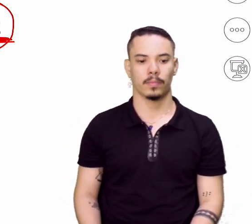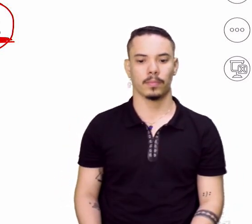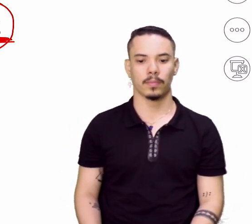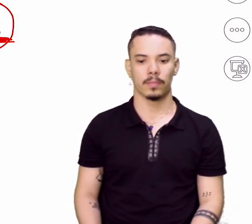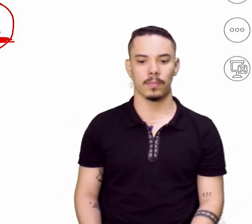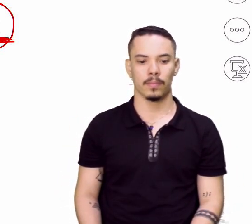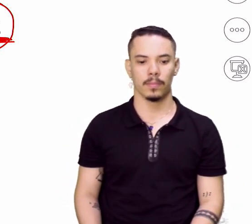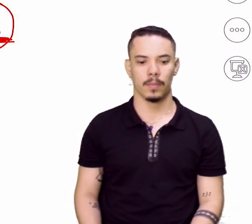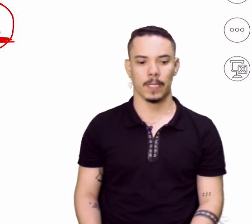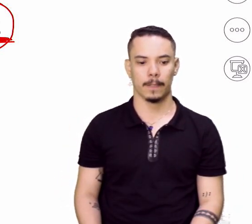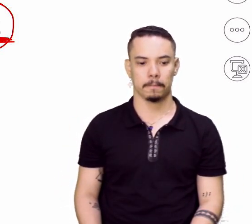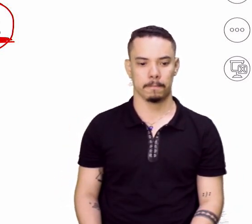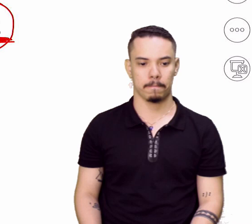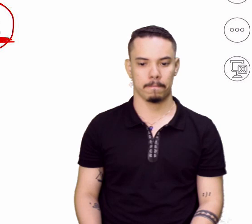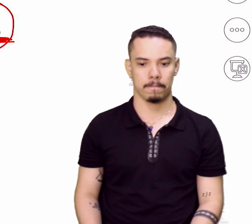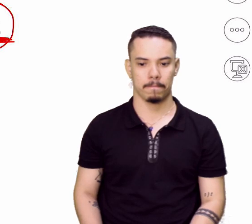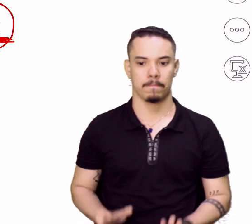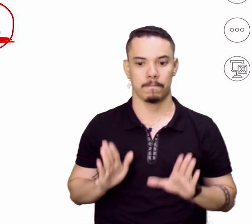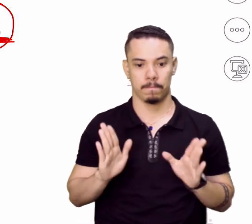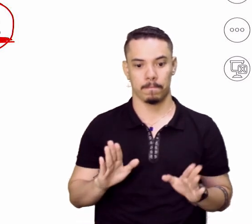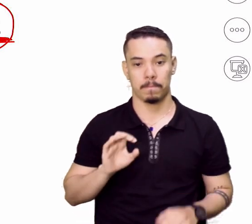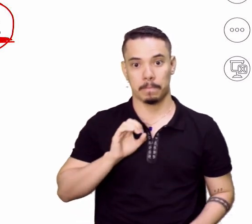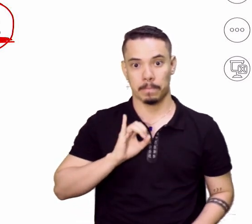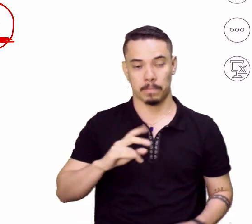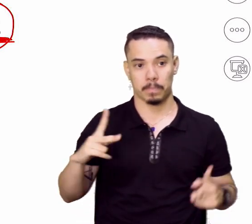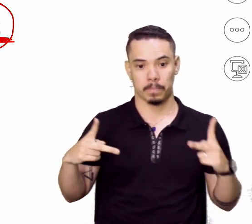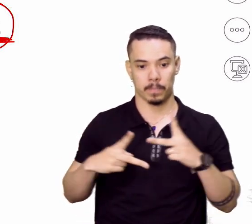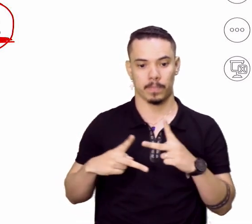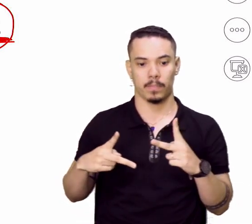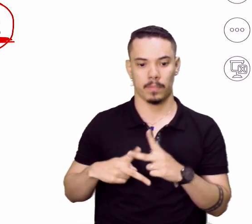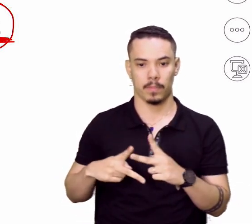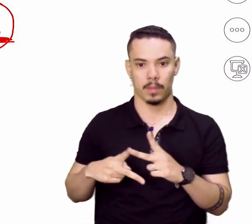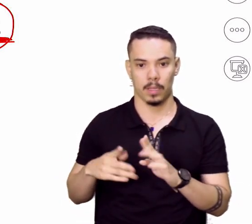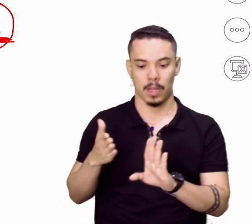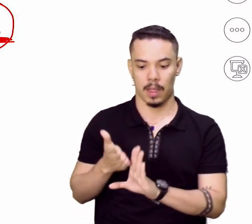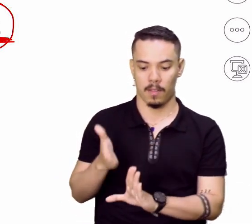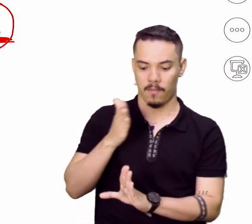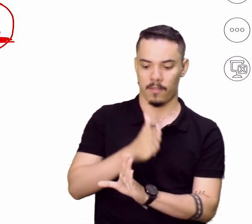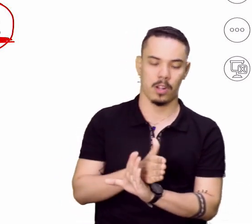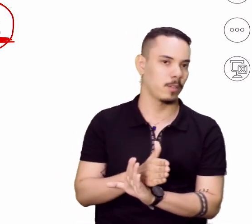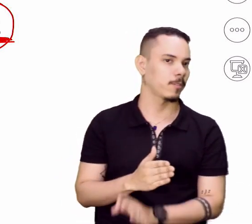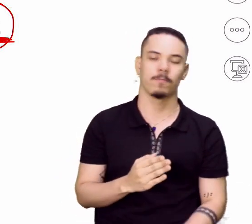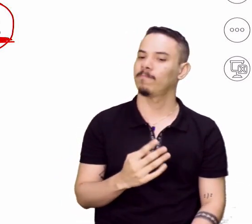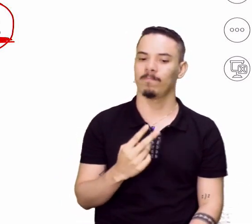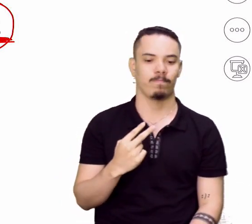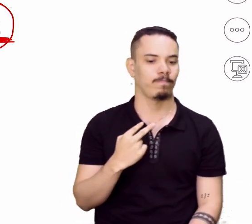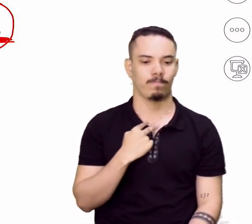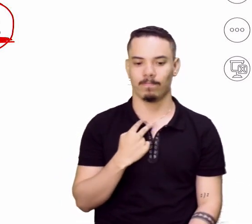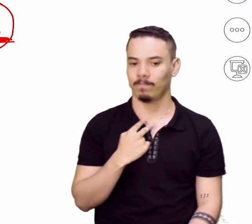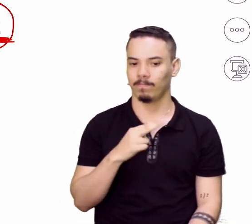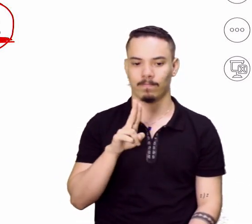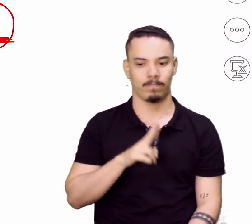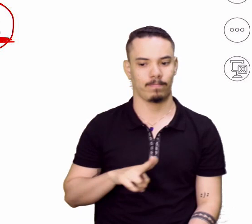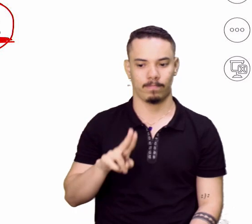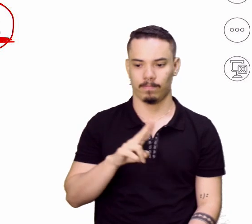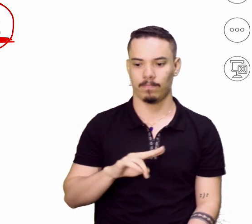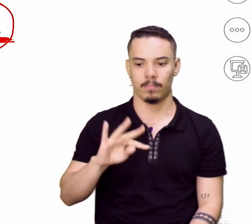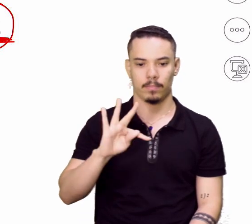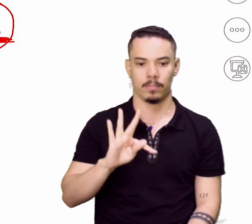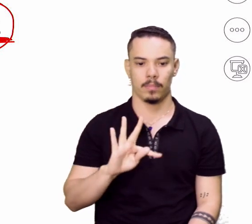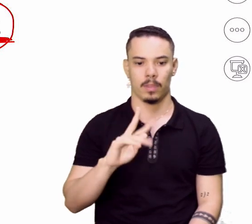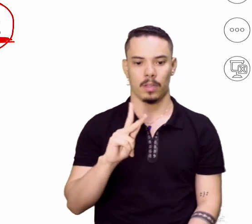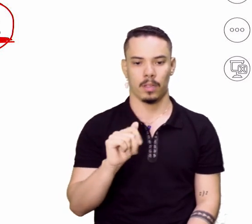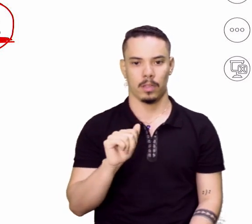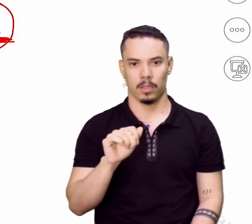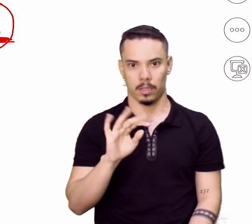a preposição estiver na frente onde vem o pronome relativo, tu nunca vai poder usar o that.